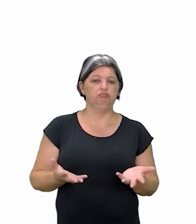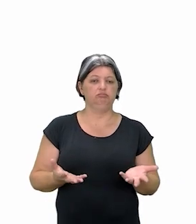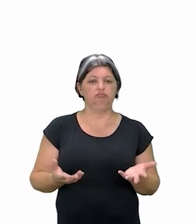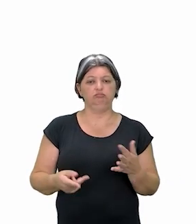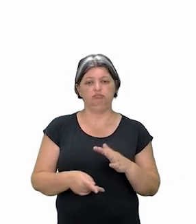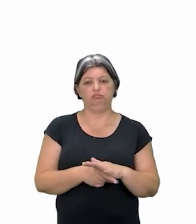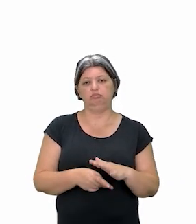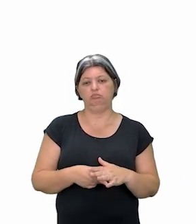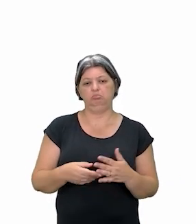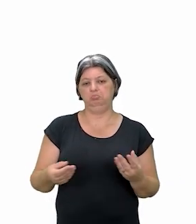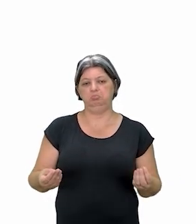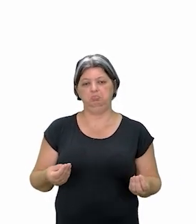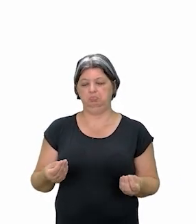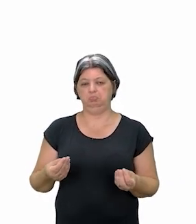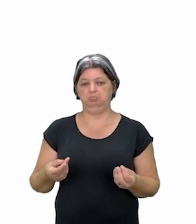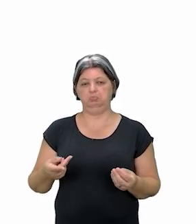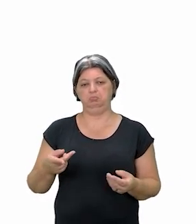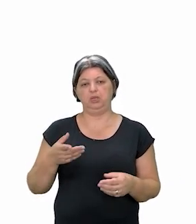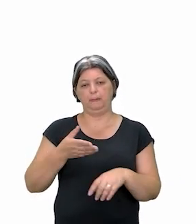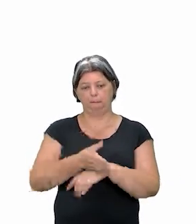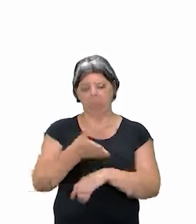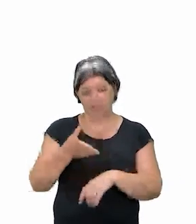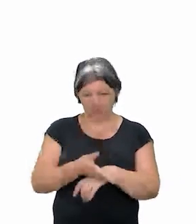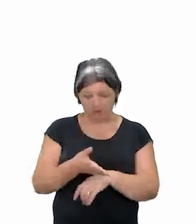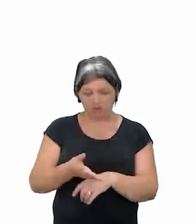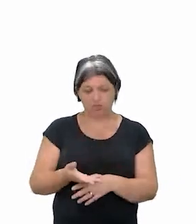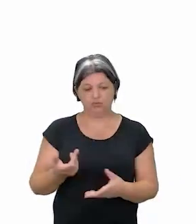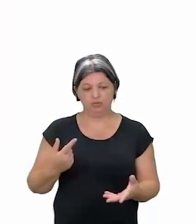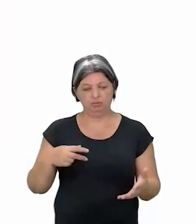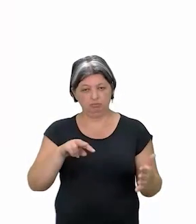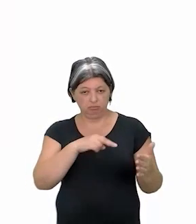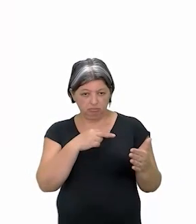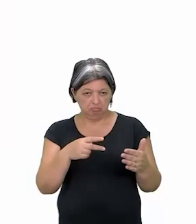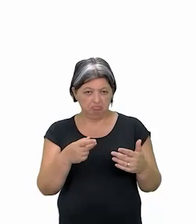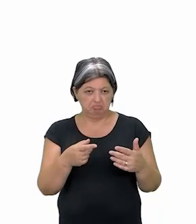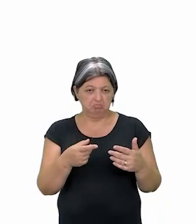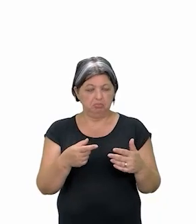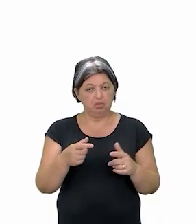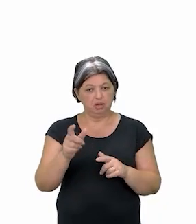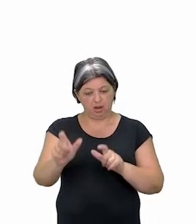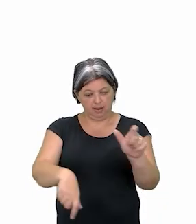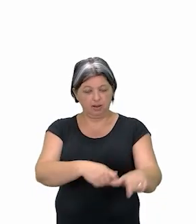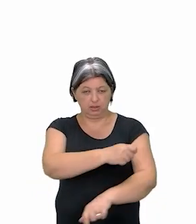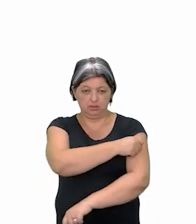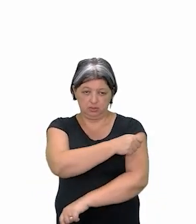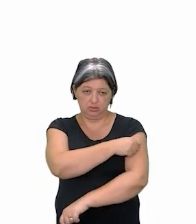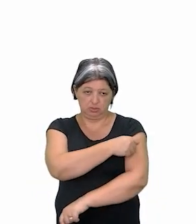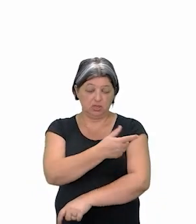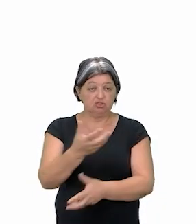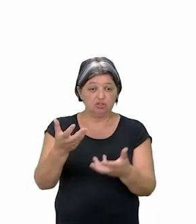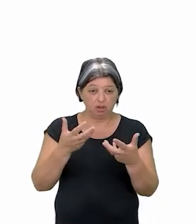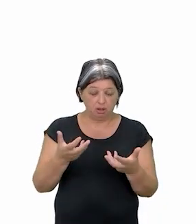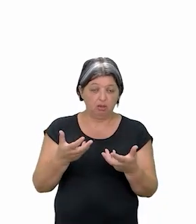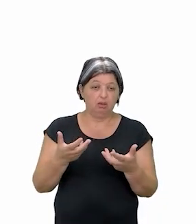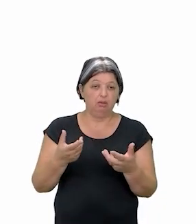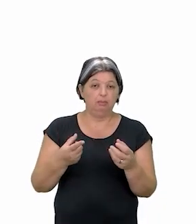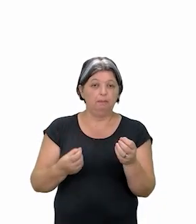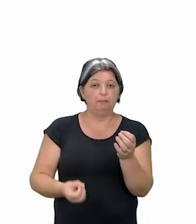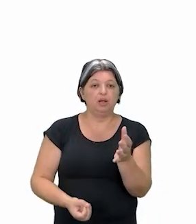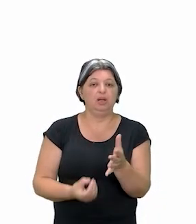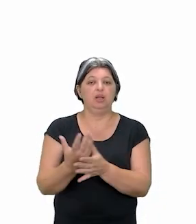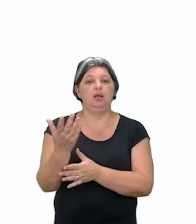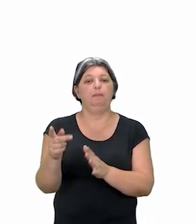um ensino de ciências participativo, que vise ali a autonomia do nosso estudante, que quer criar espaços